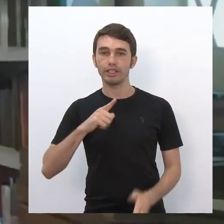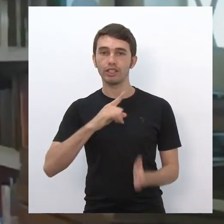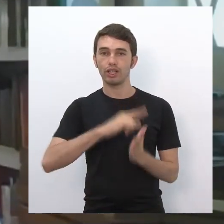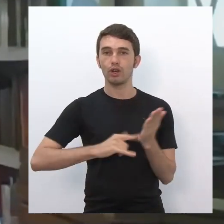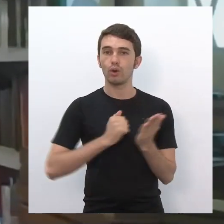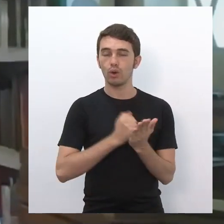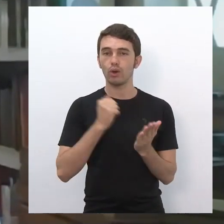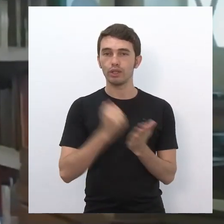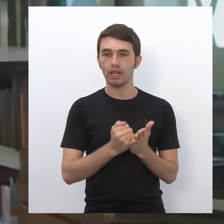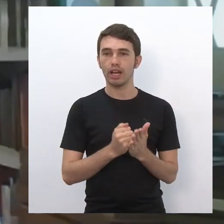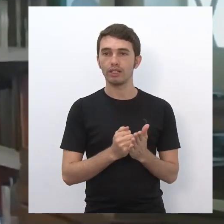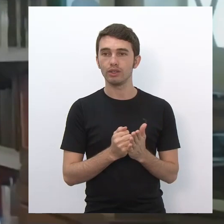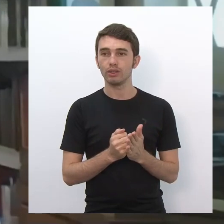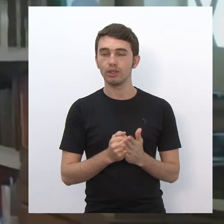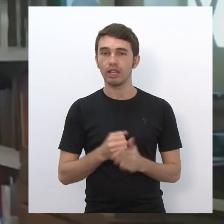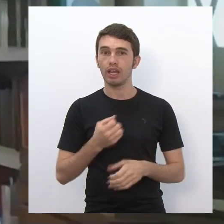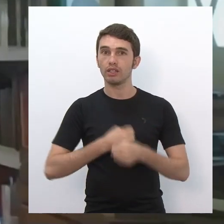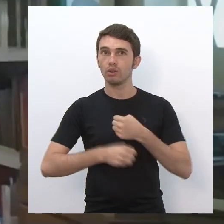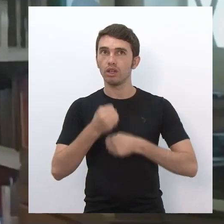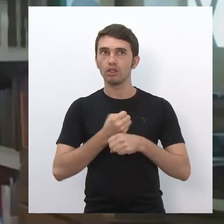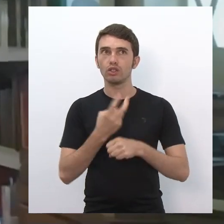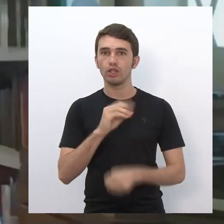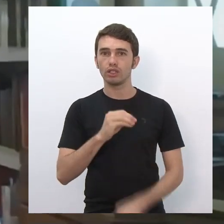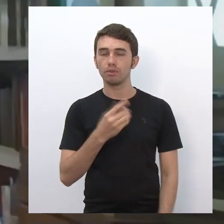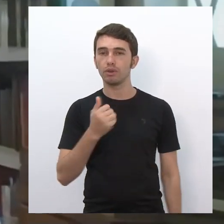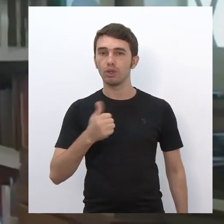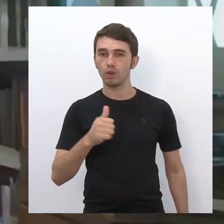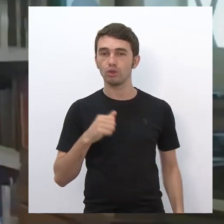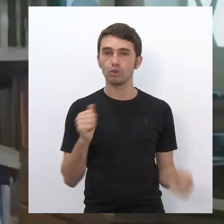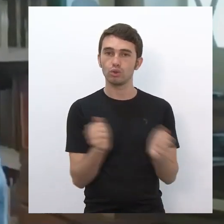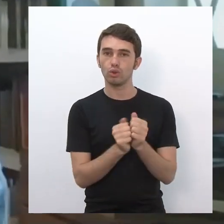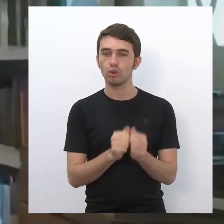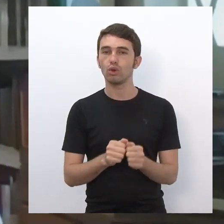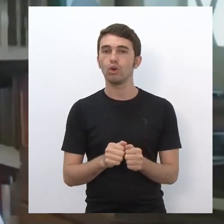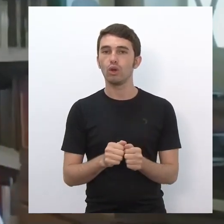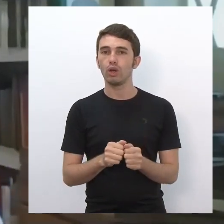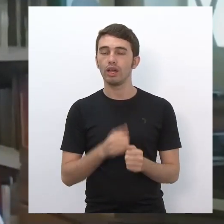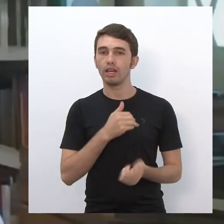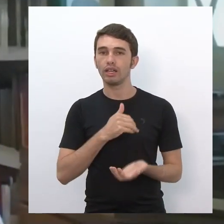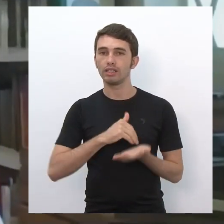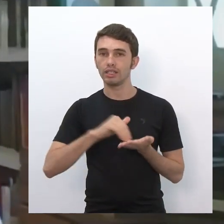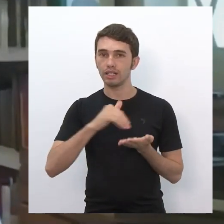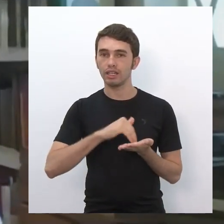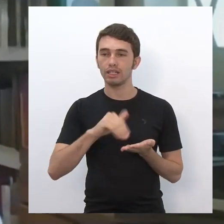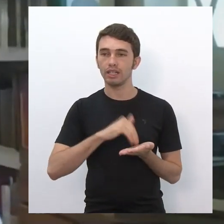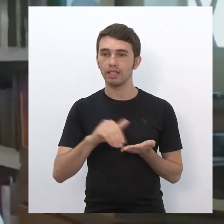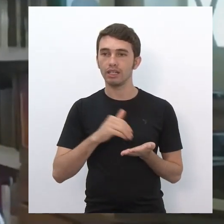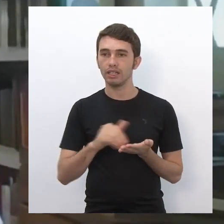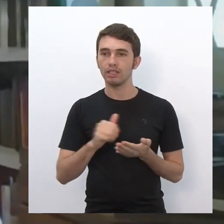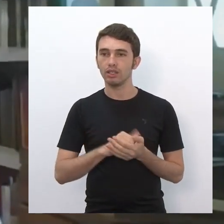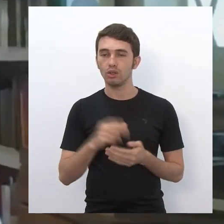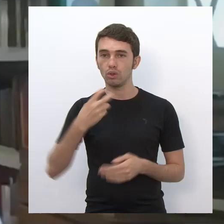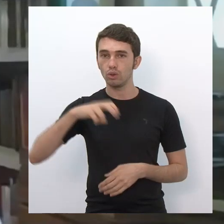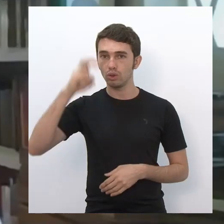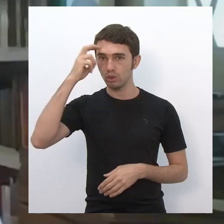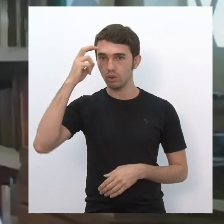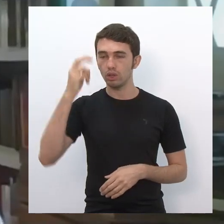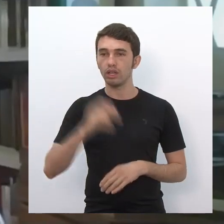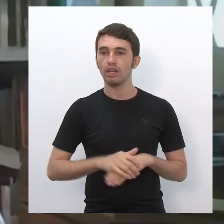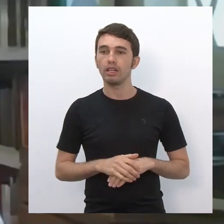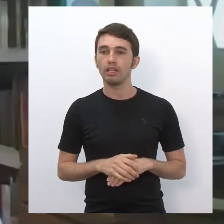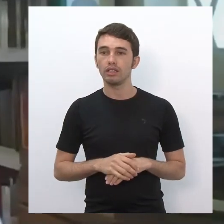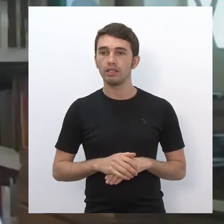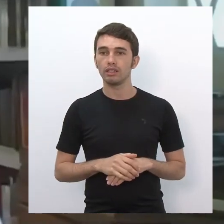contrato já desde 2011 com a Secretaria de Cultura e Economia Criativa do Estado de